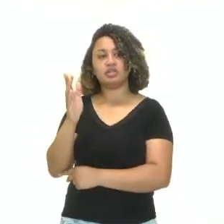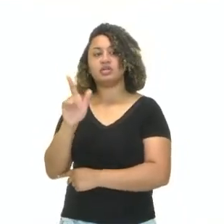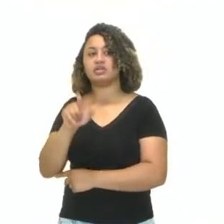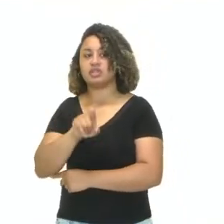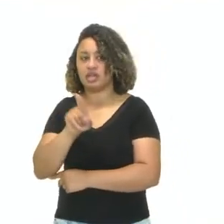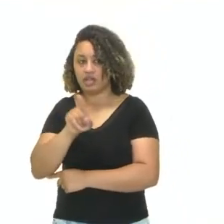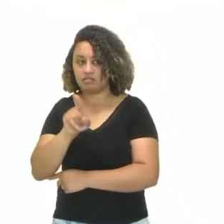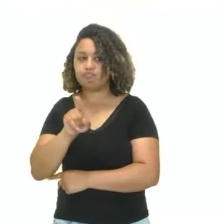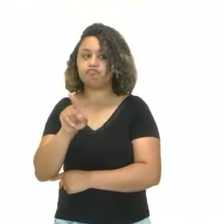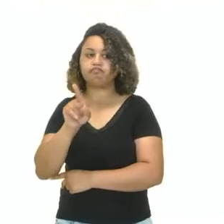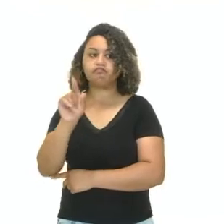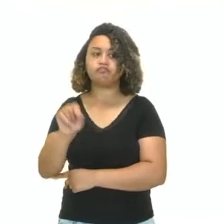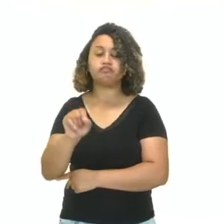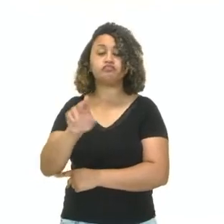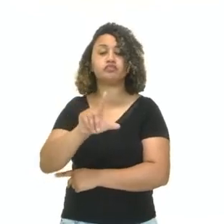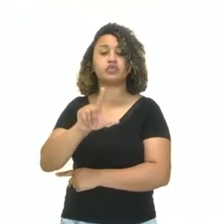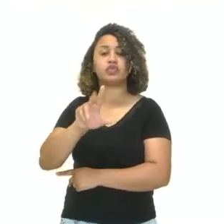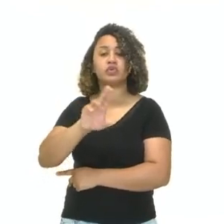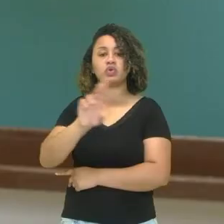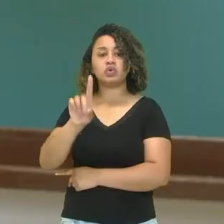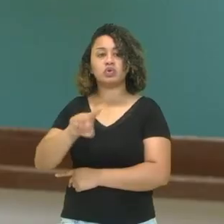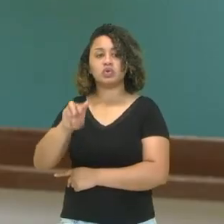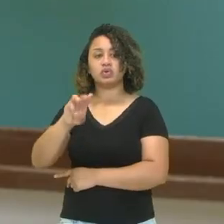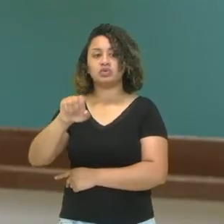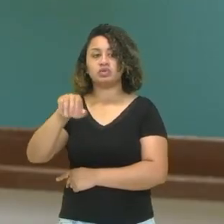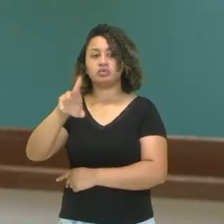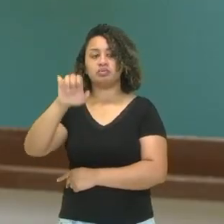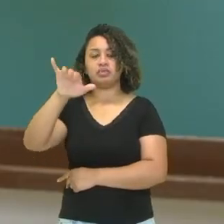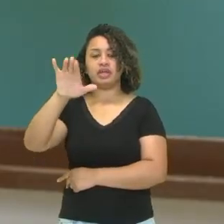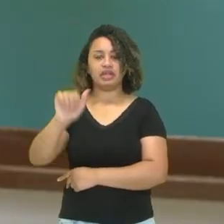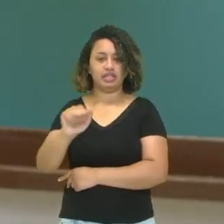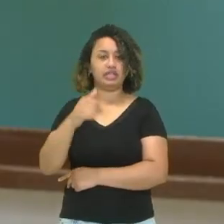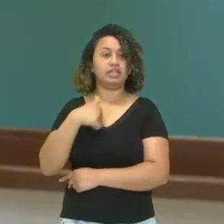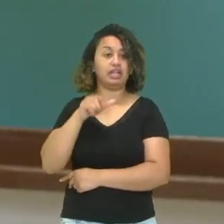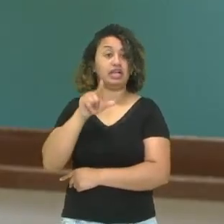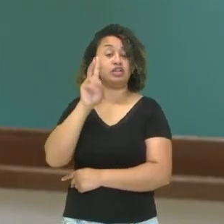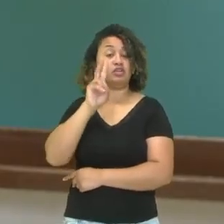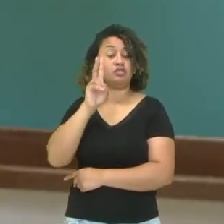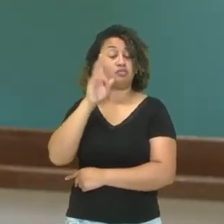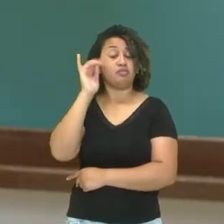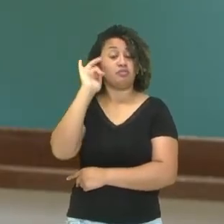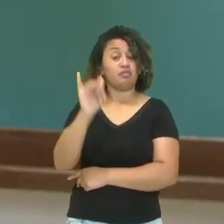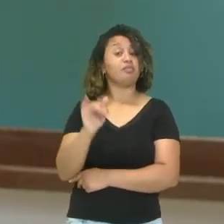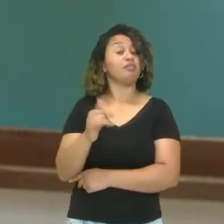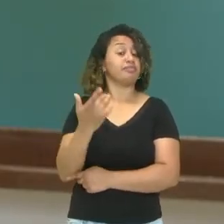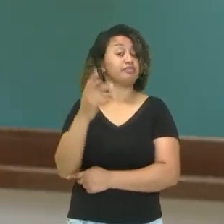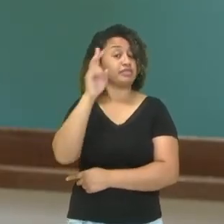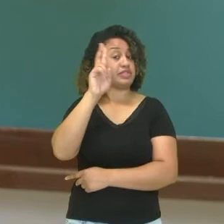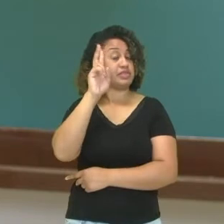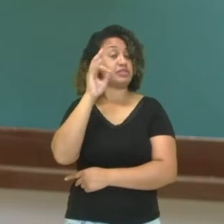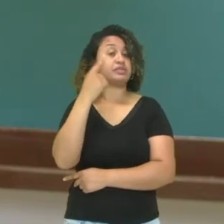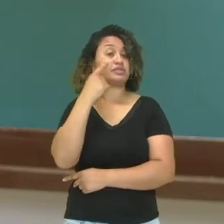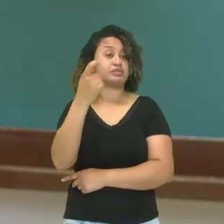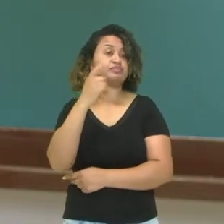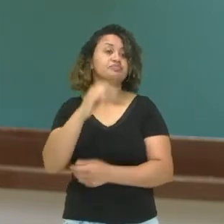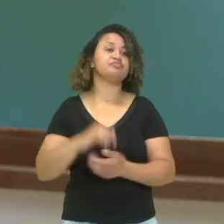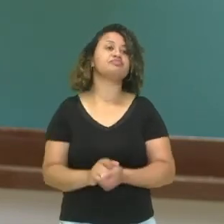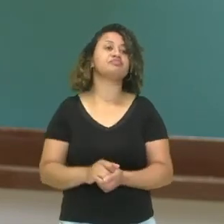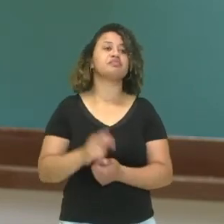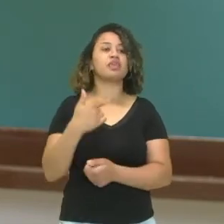Marina Garcia. Essa pastora tem uma história bem interessante que eu vou contar para vocês. Ela é teóloga, pastora da